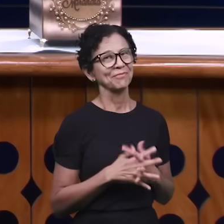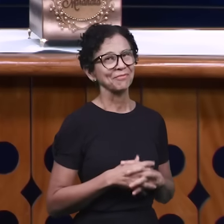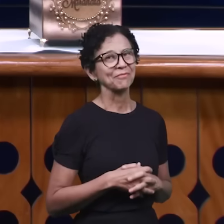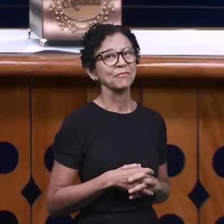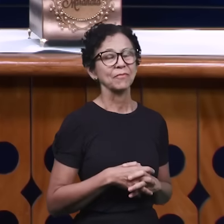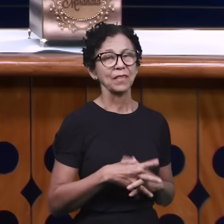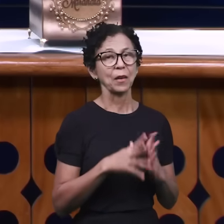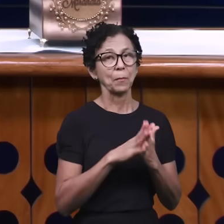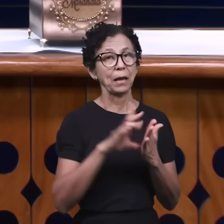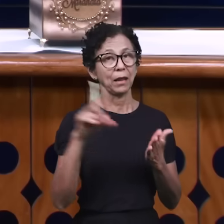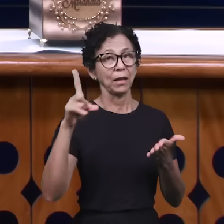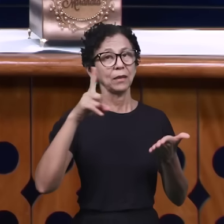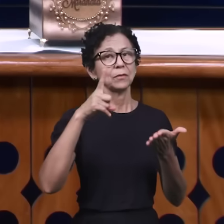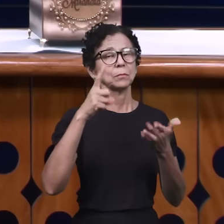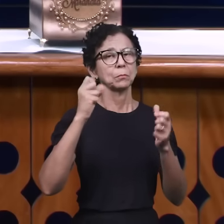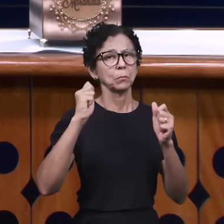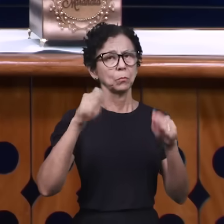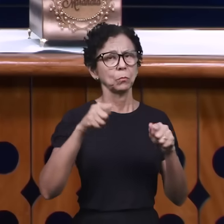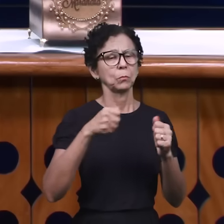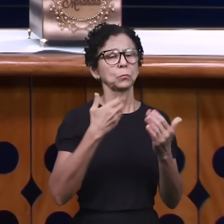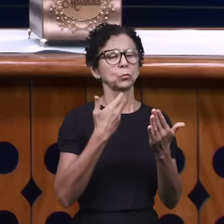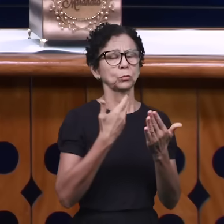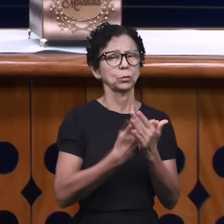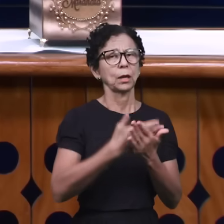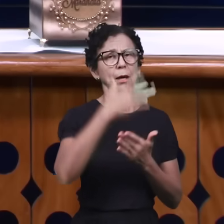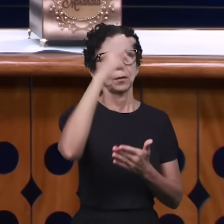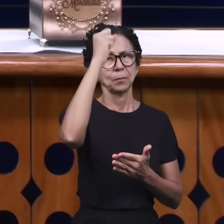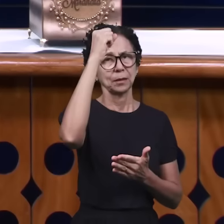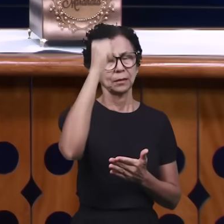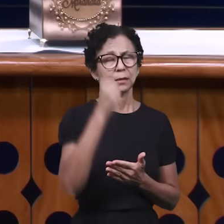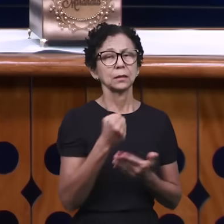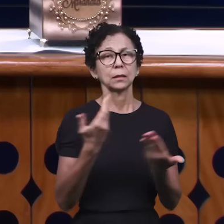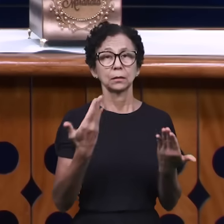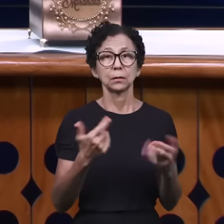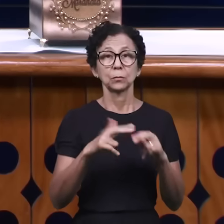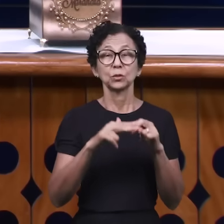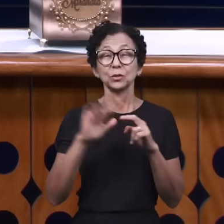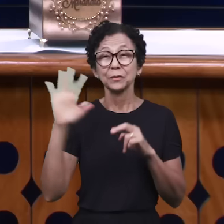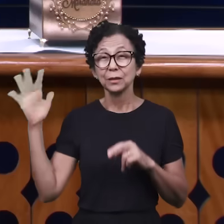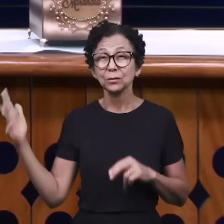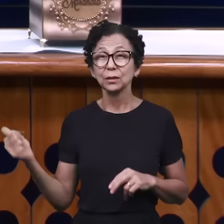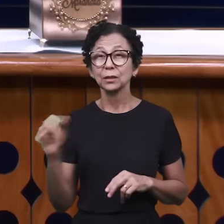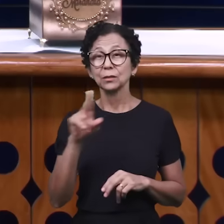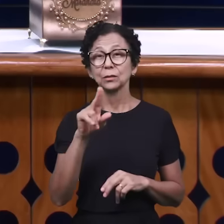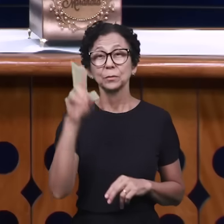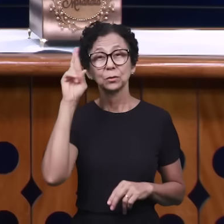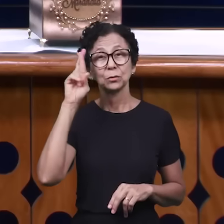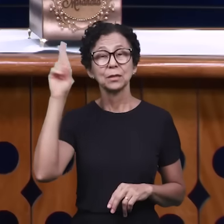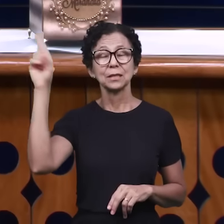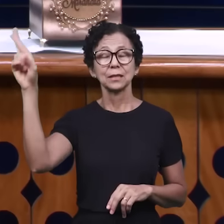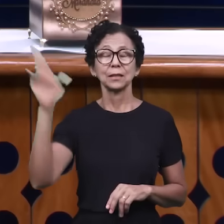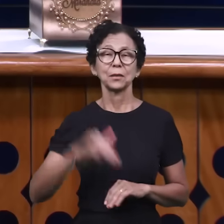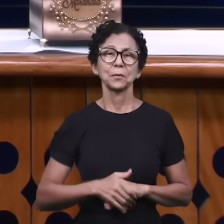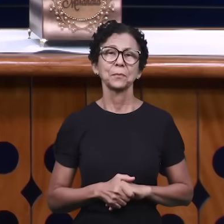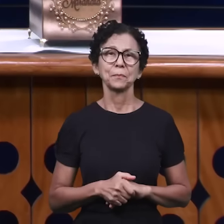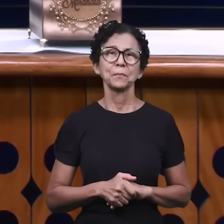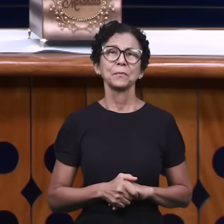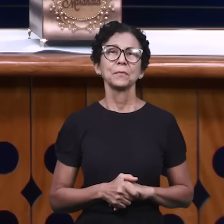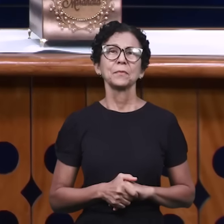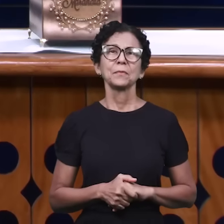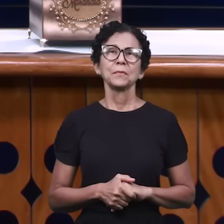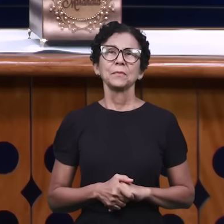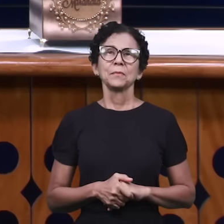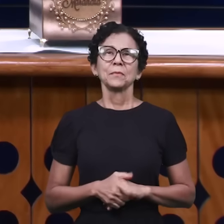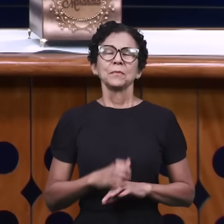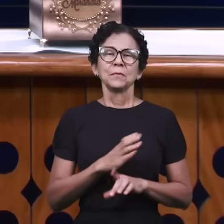da palavra do Senhor, estudar a palavra do Senhor. Isso é motivo de adoração ao nome do nosso Deus. Por isso, ao encerrar este culto,